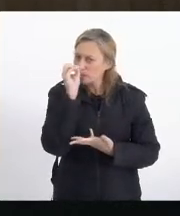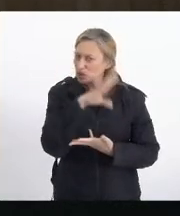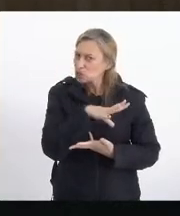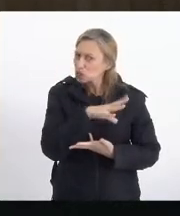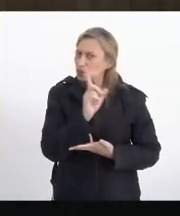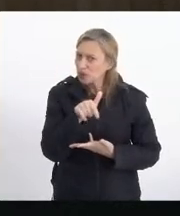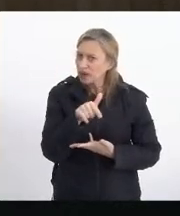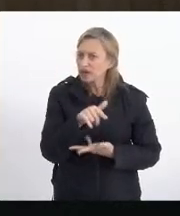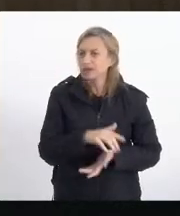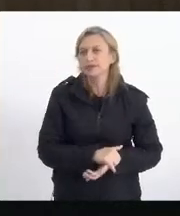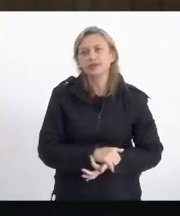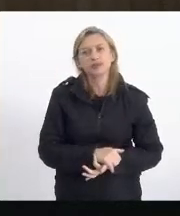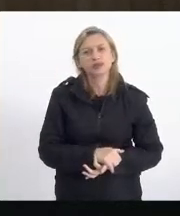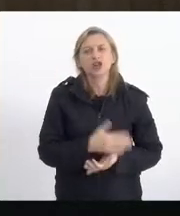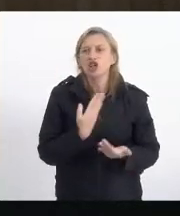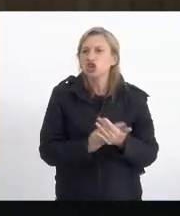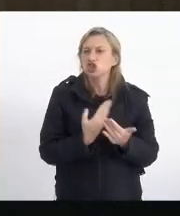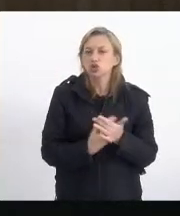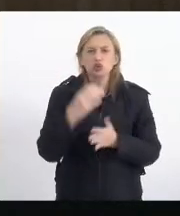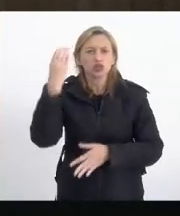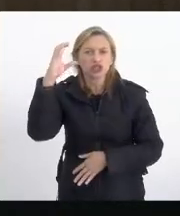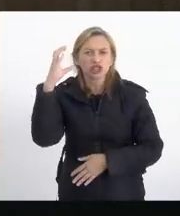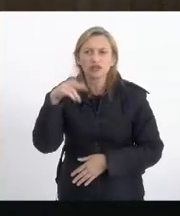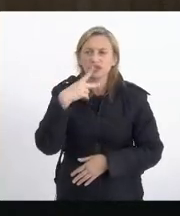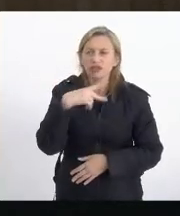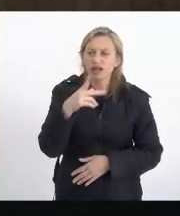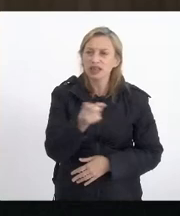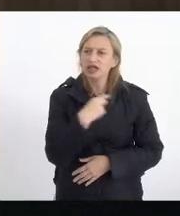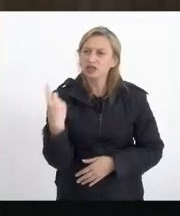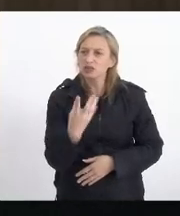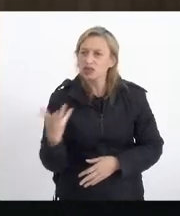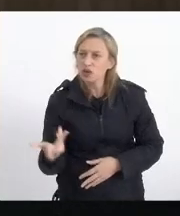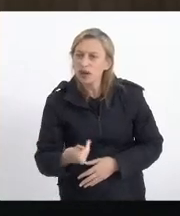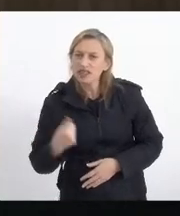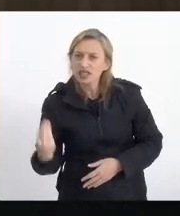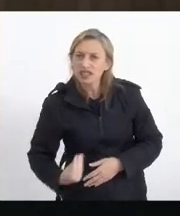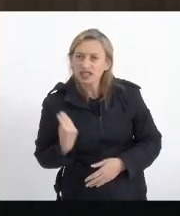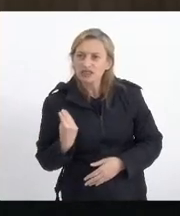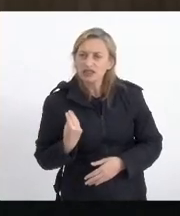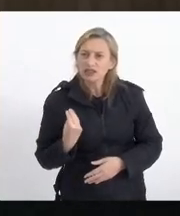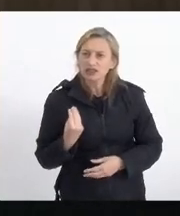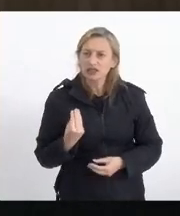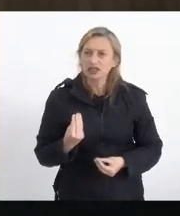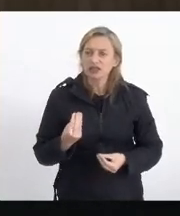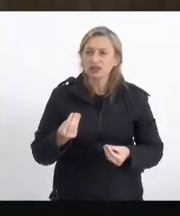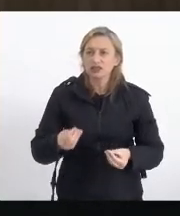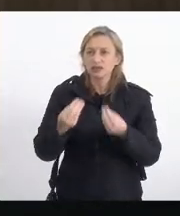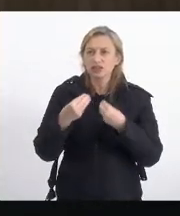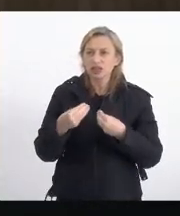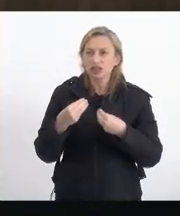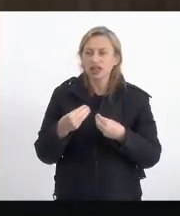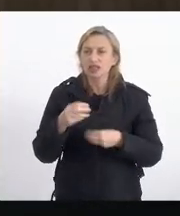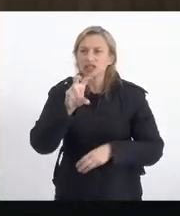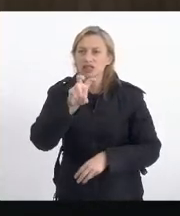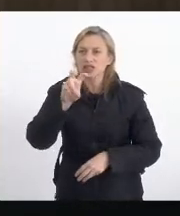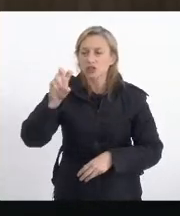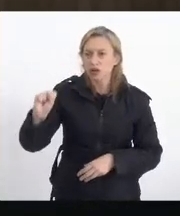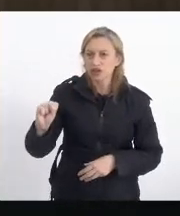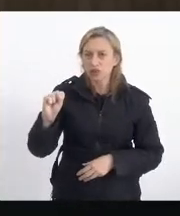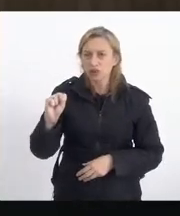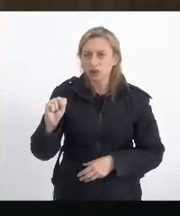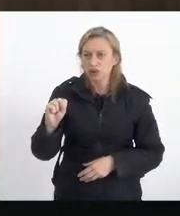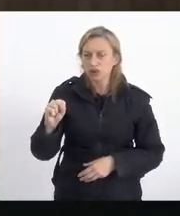absurdo. Estudo científico diz que a nossa qualidade de vida nos leva a ter uma expectativa de 58 anos de